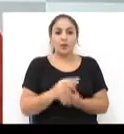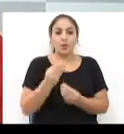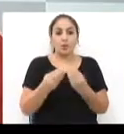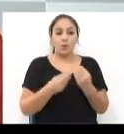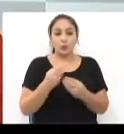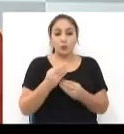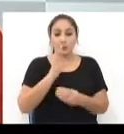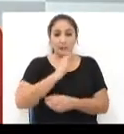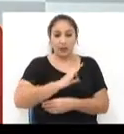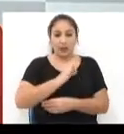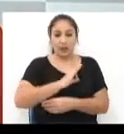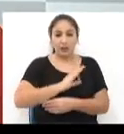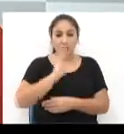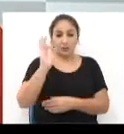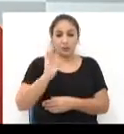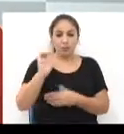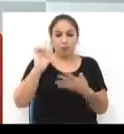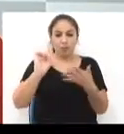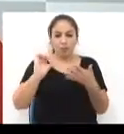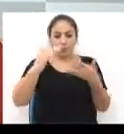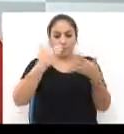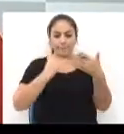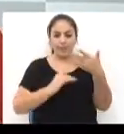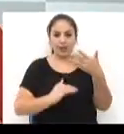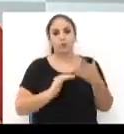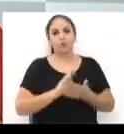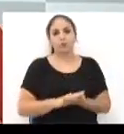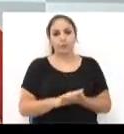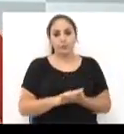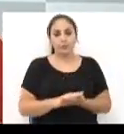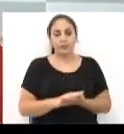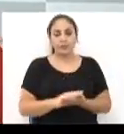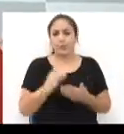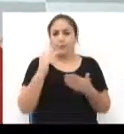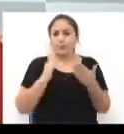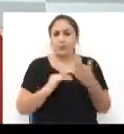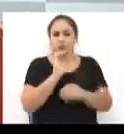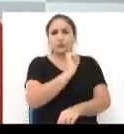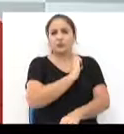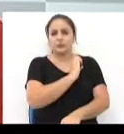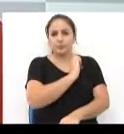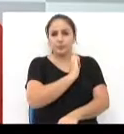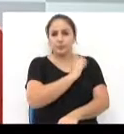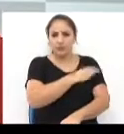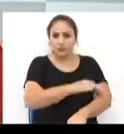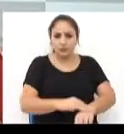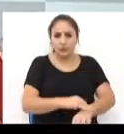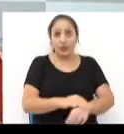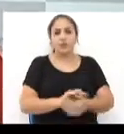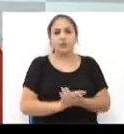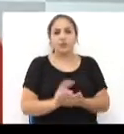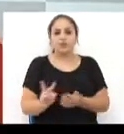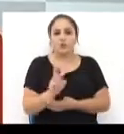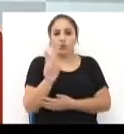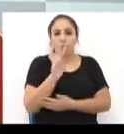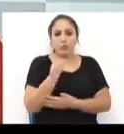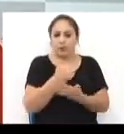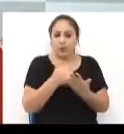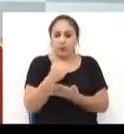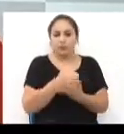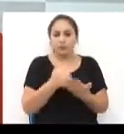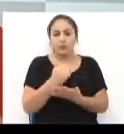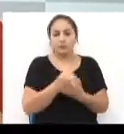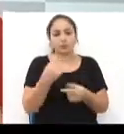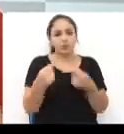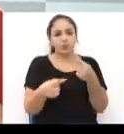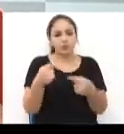índice do salário mínimo, abaixo do piso nacional do magistério, abaixo do piso mínimo regional que está